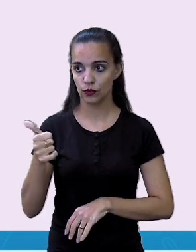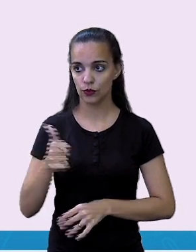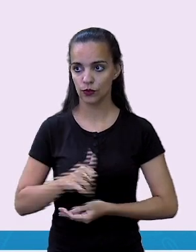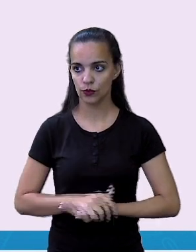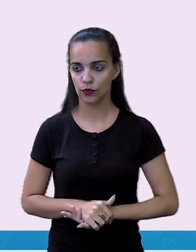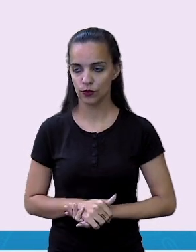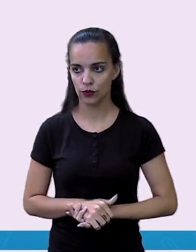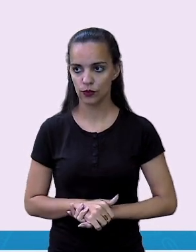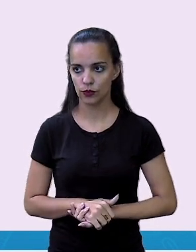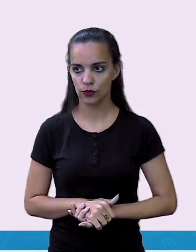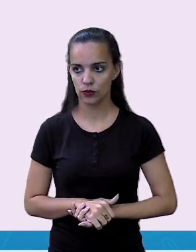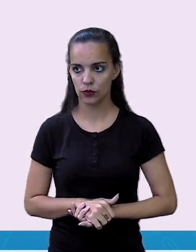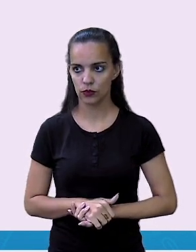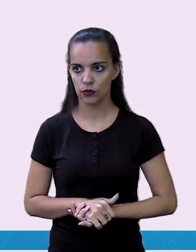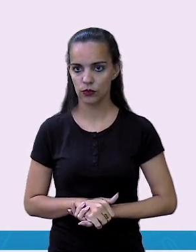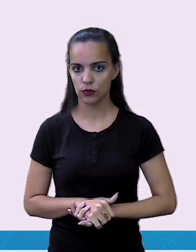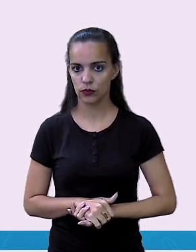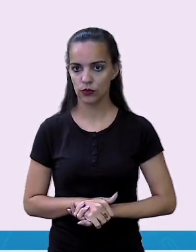21.